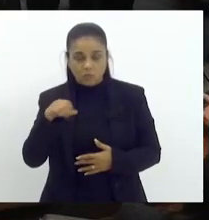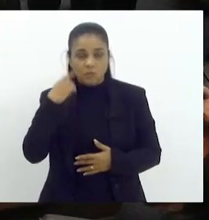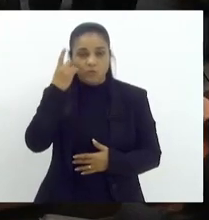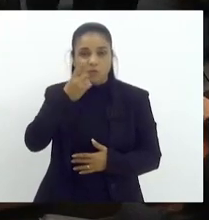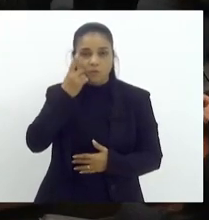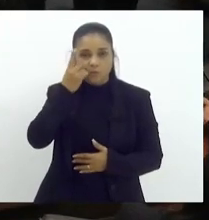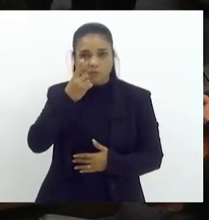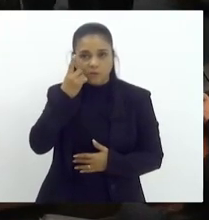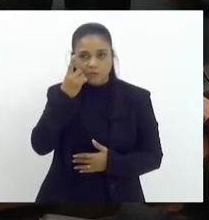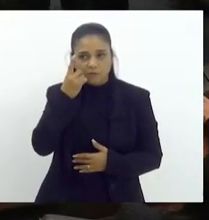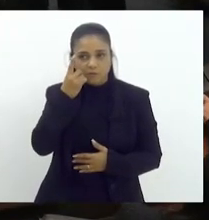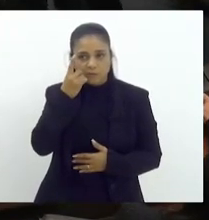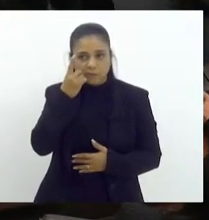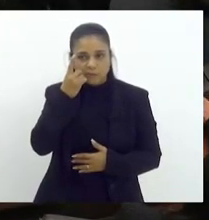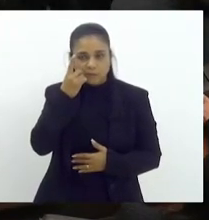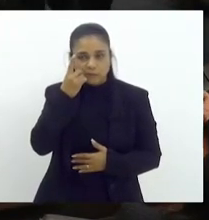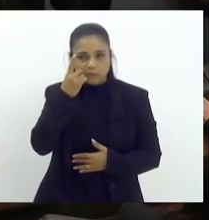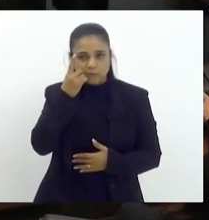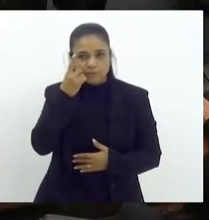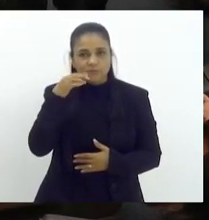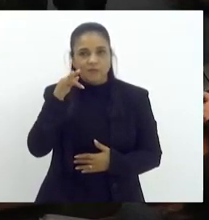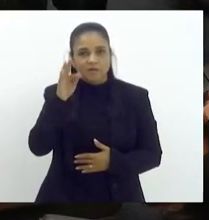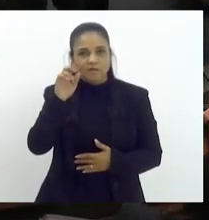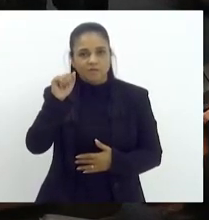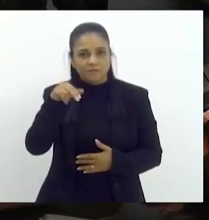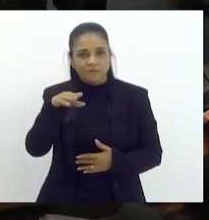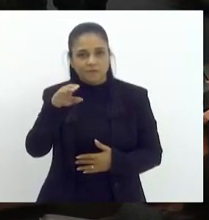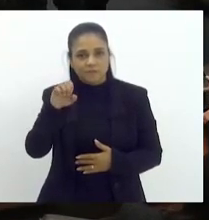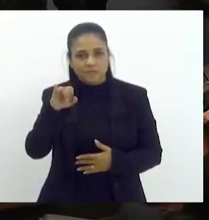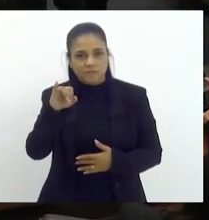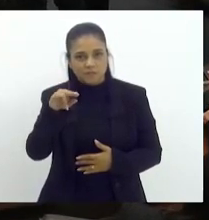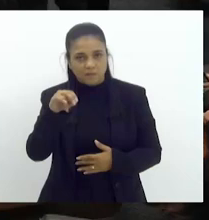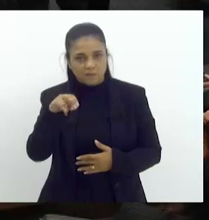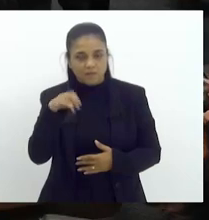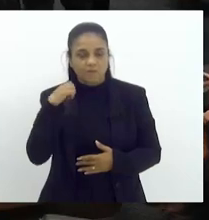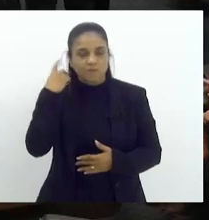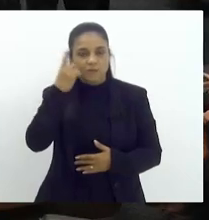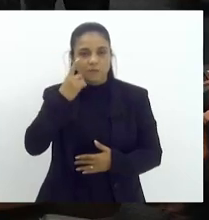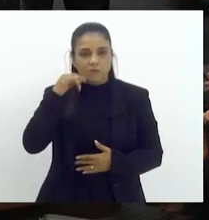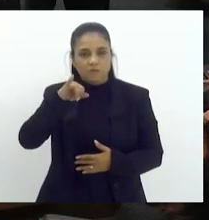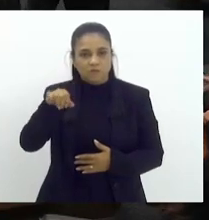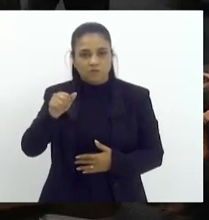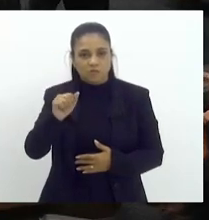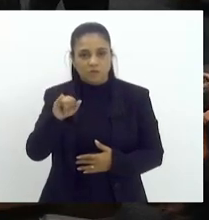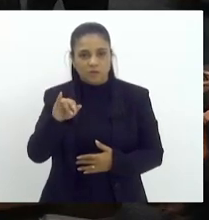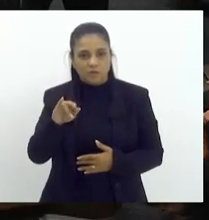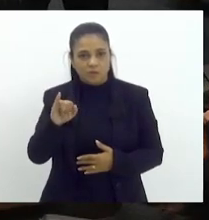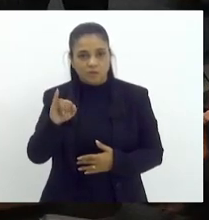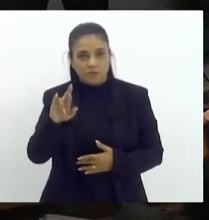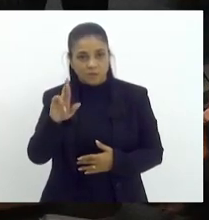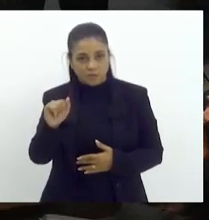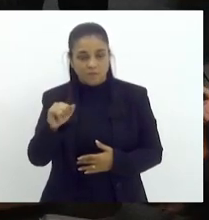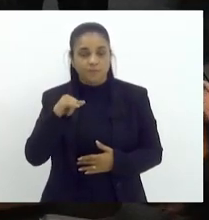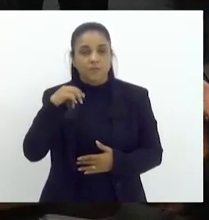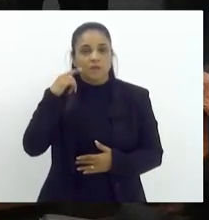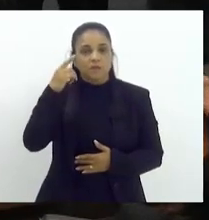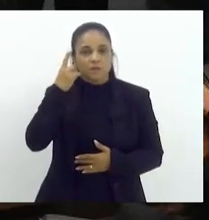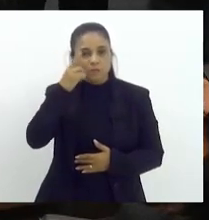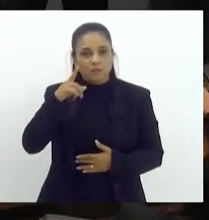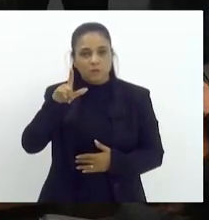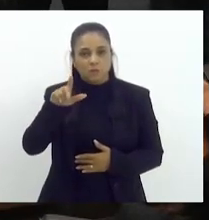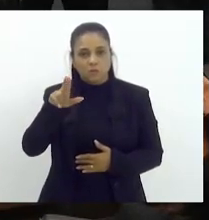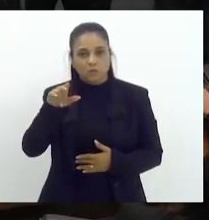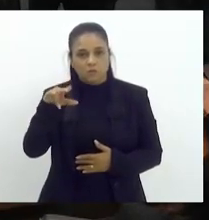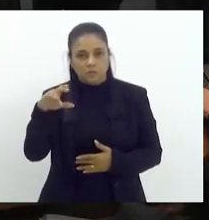Deputado deputada Franciane Mota Deputado Jari Oliveira deputada Lucinha